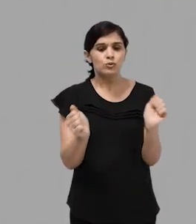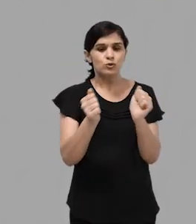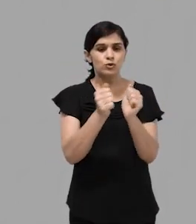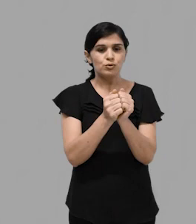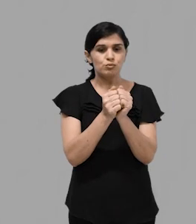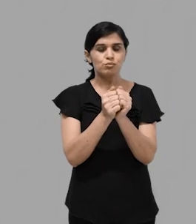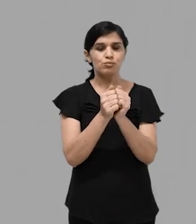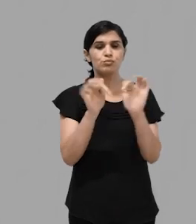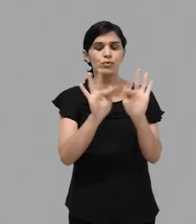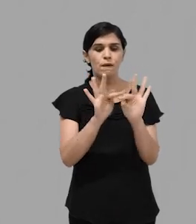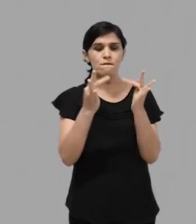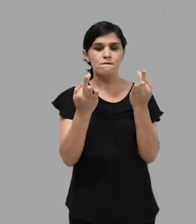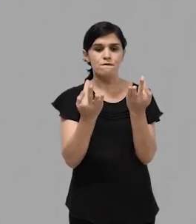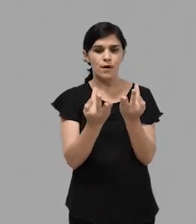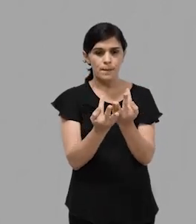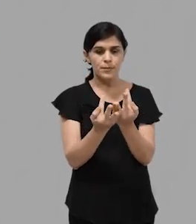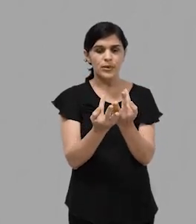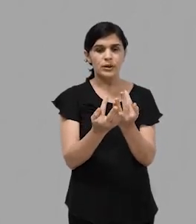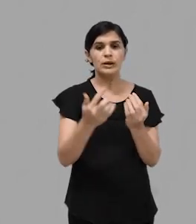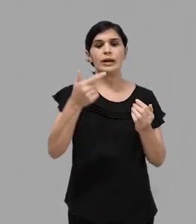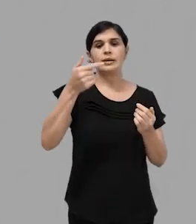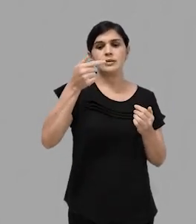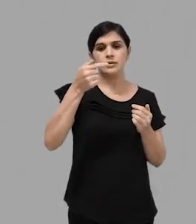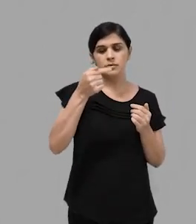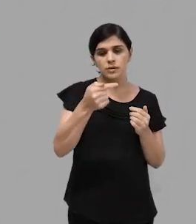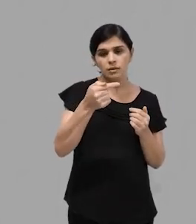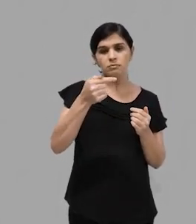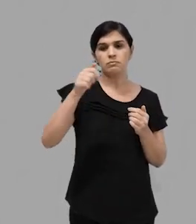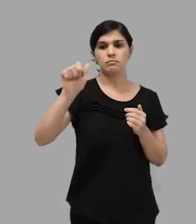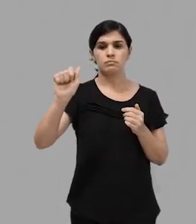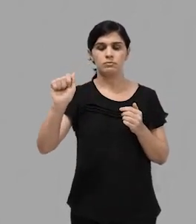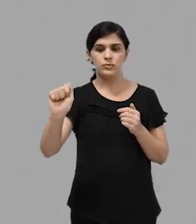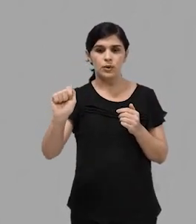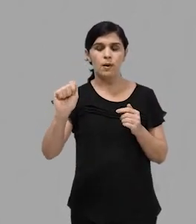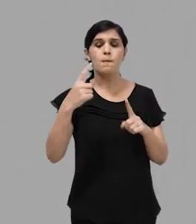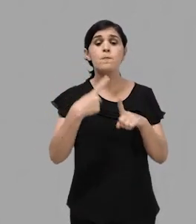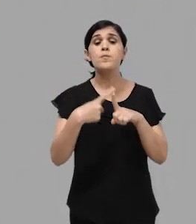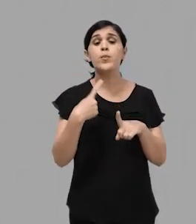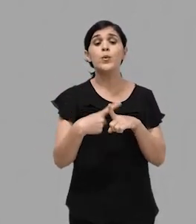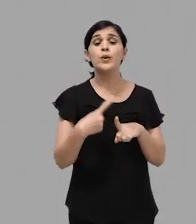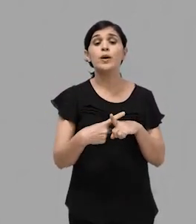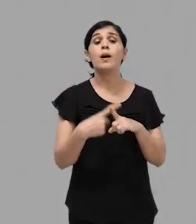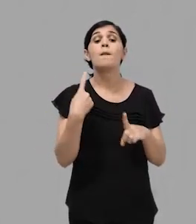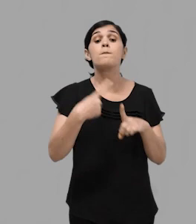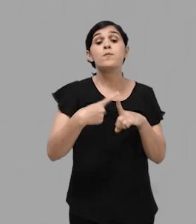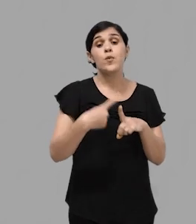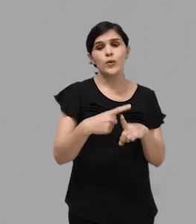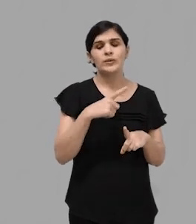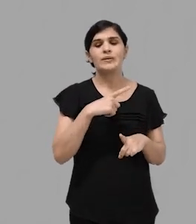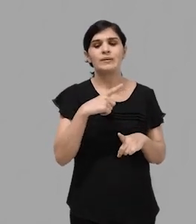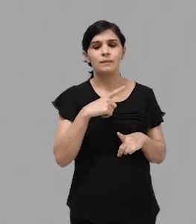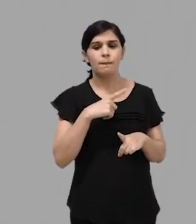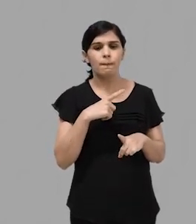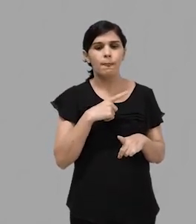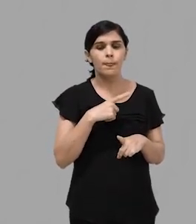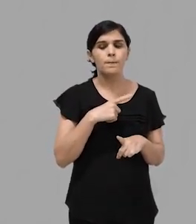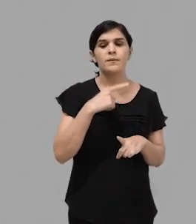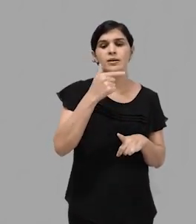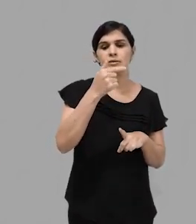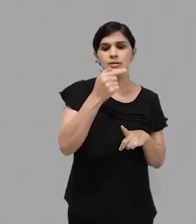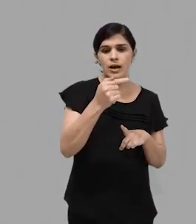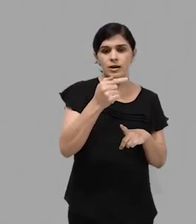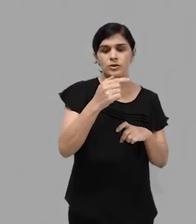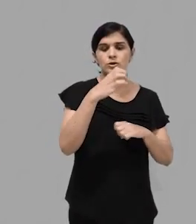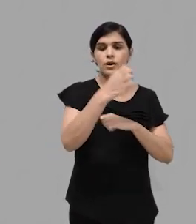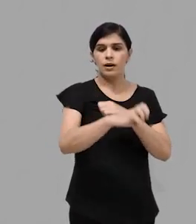família 7A. Por quê? Porque possuem 7 elétrons na última camada, certo? O bromo é o